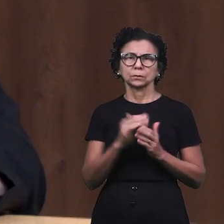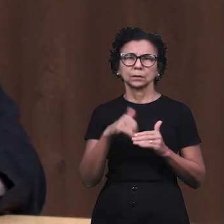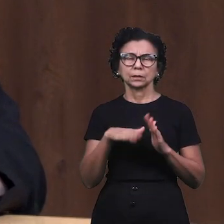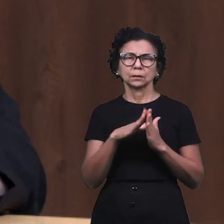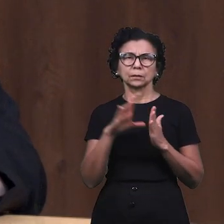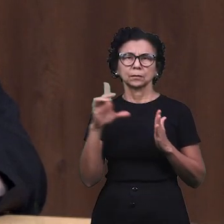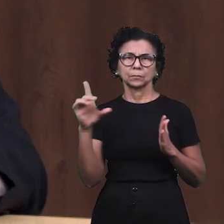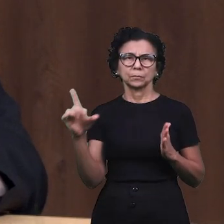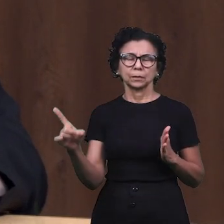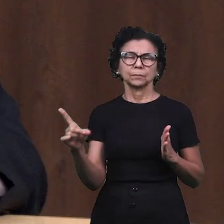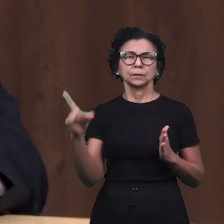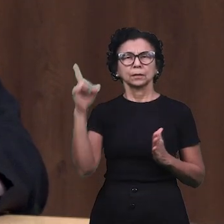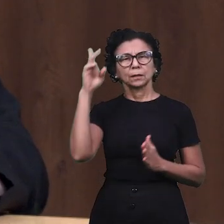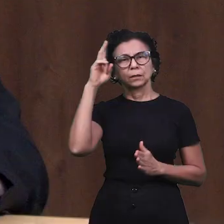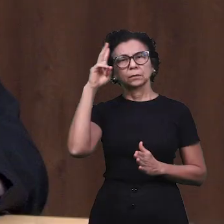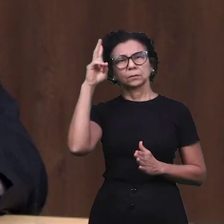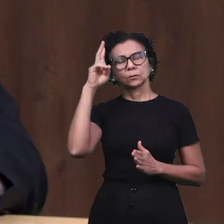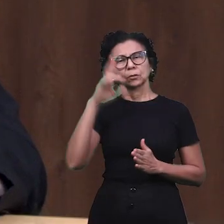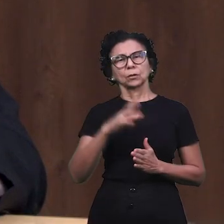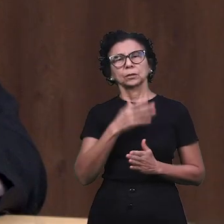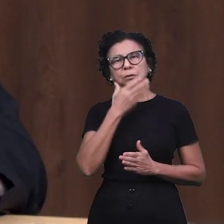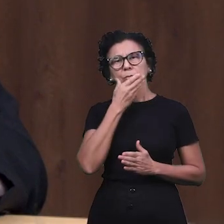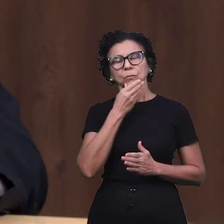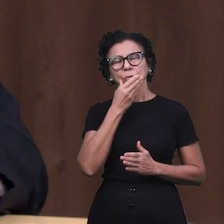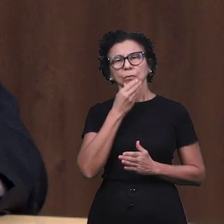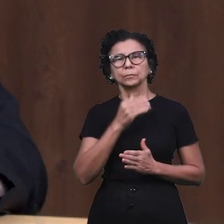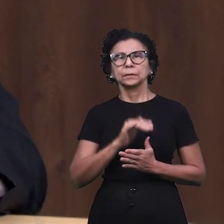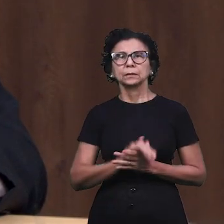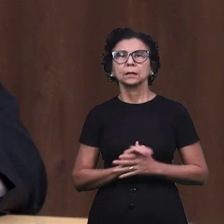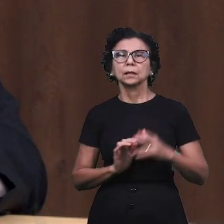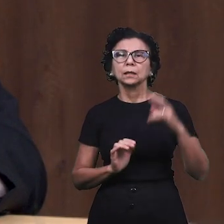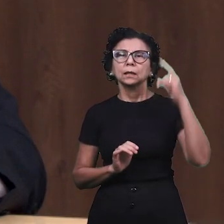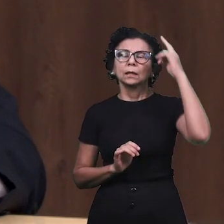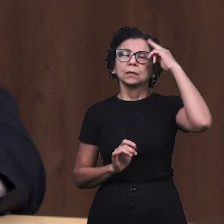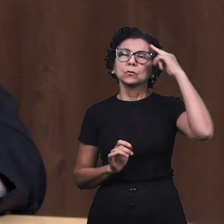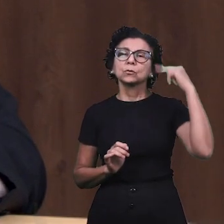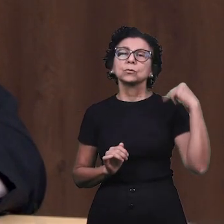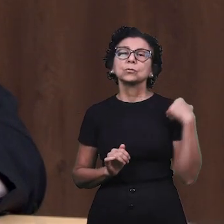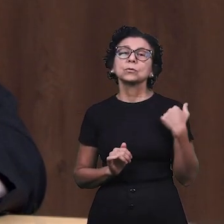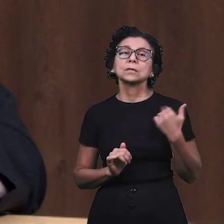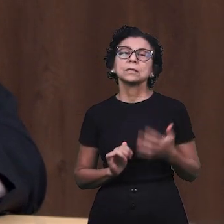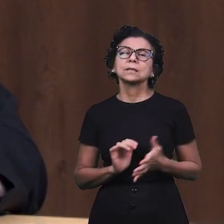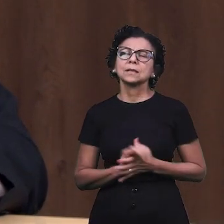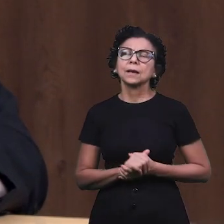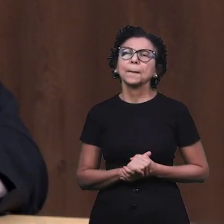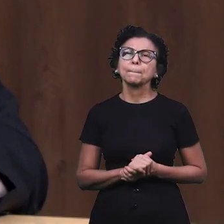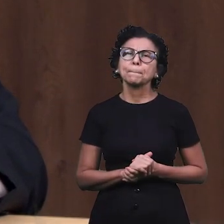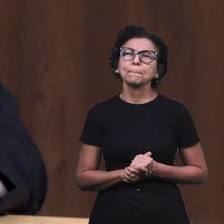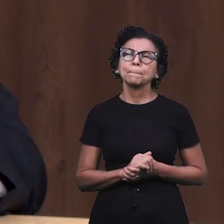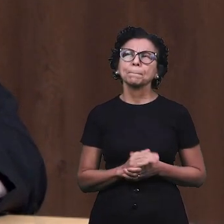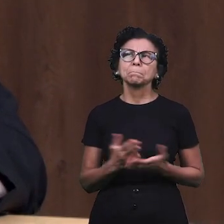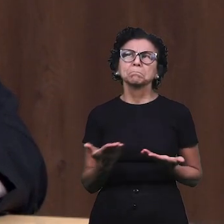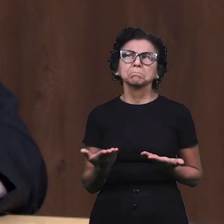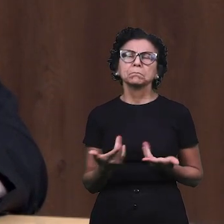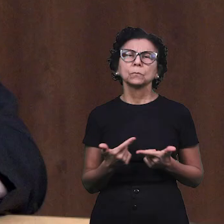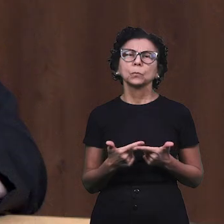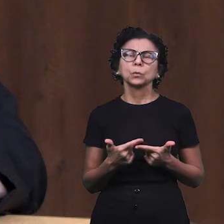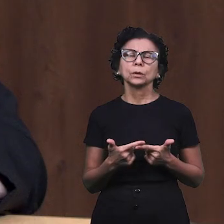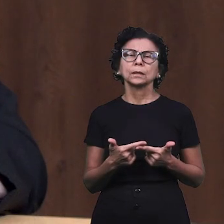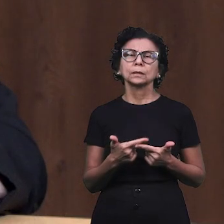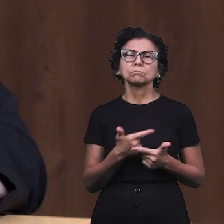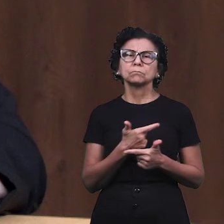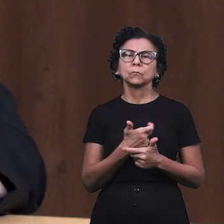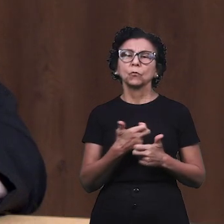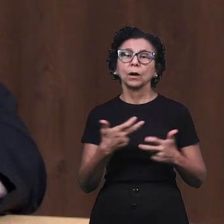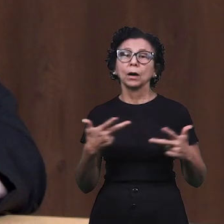essa história, a história da vida de José. Por que a Bíblia dedica tantos capítulos?